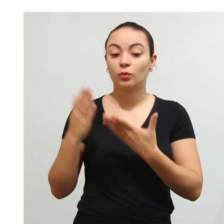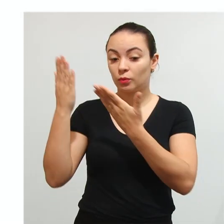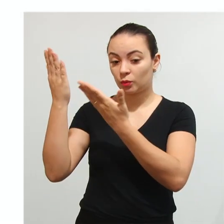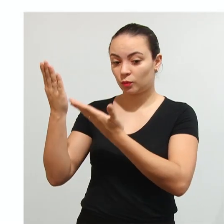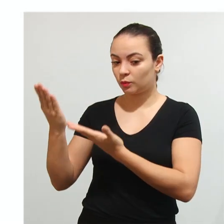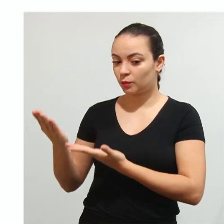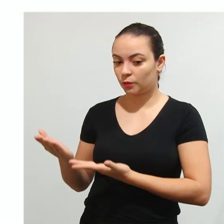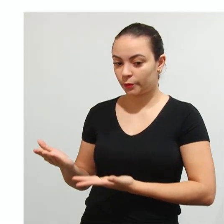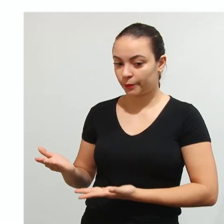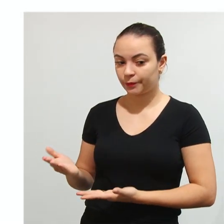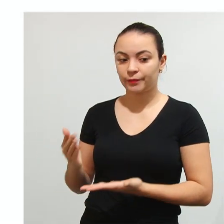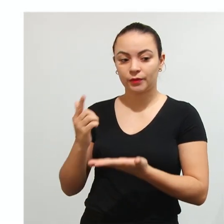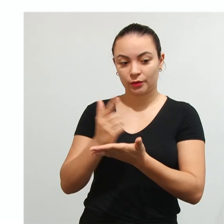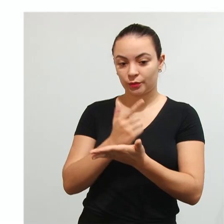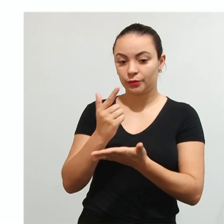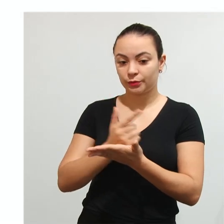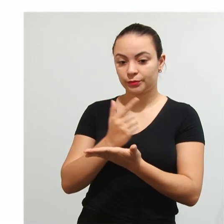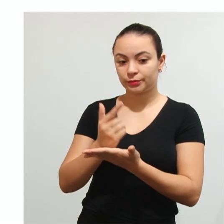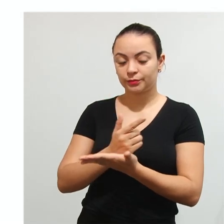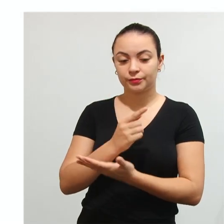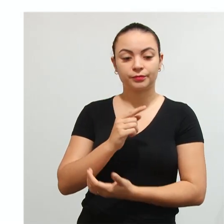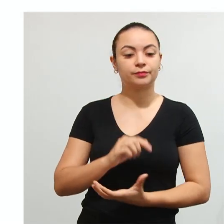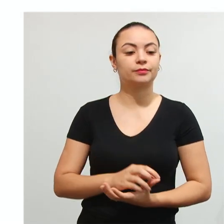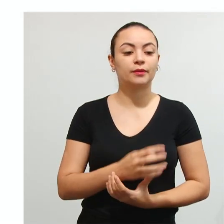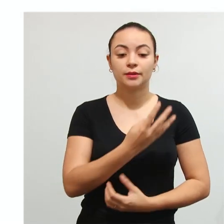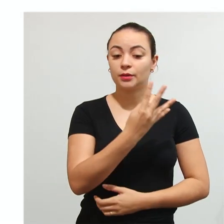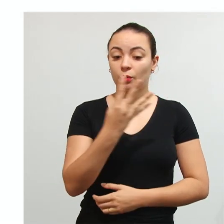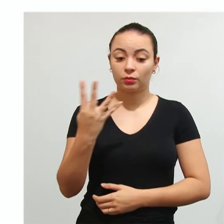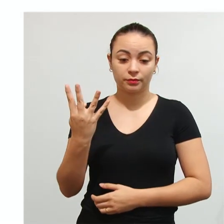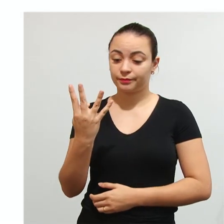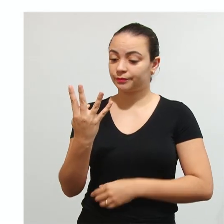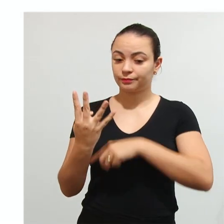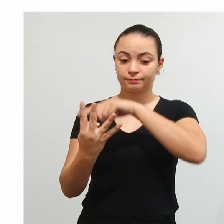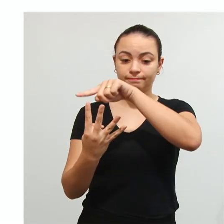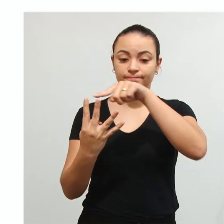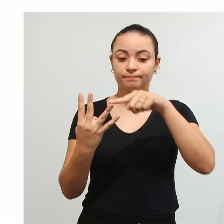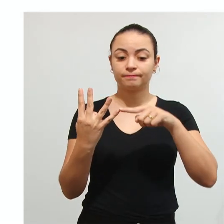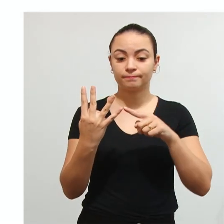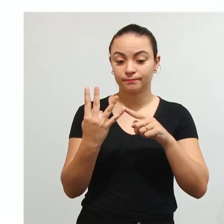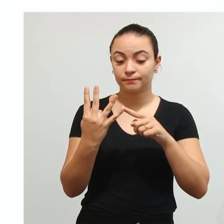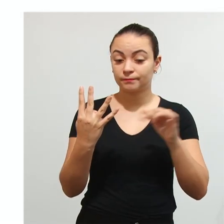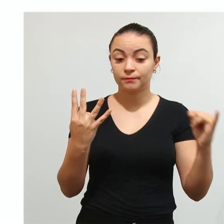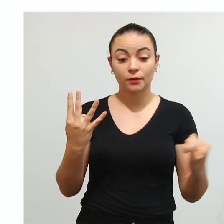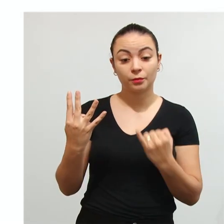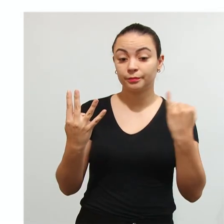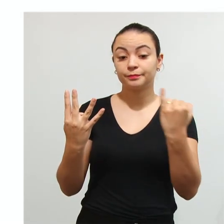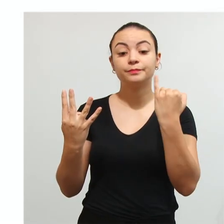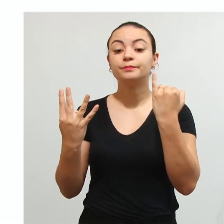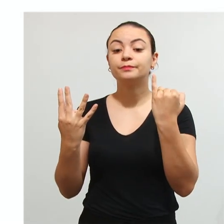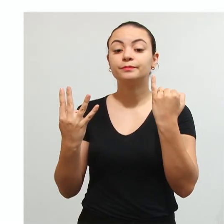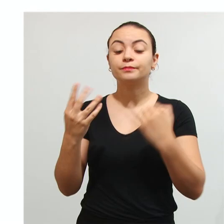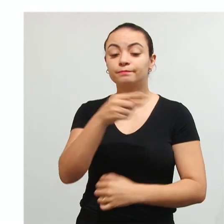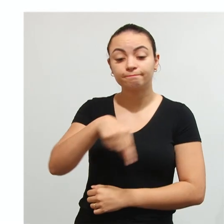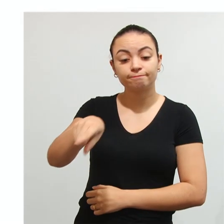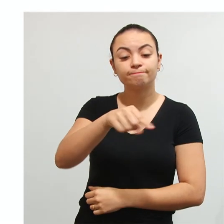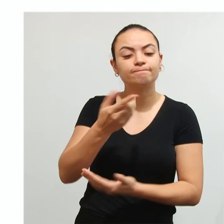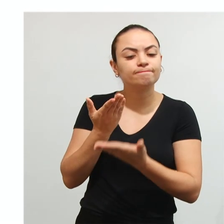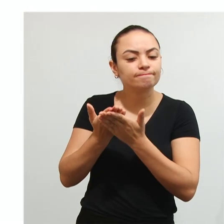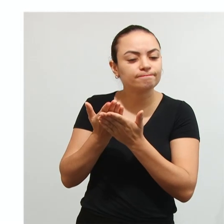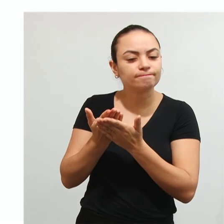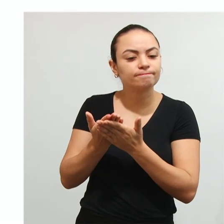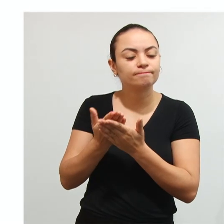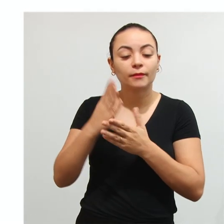aplicações, do Assaf Neto, Matemática Financeira, do Puccini, e Matemática Financeira de